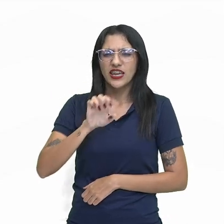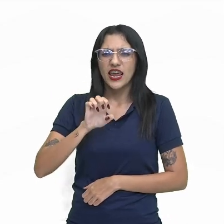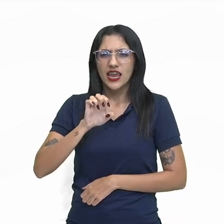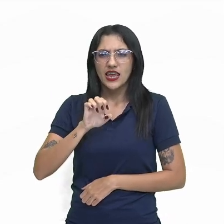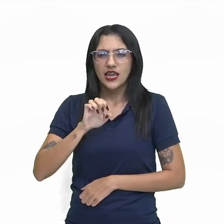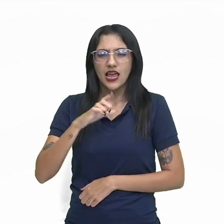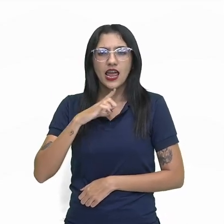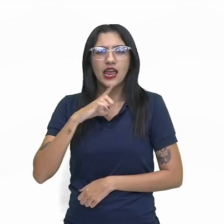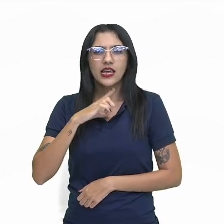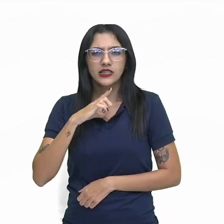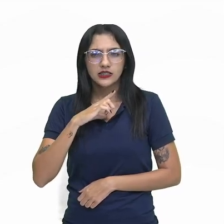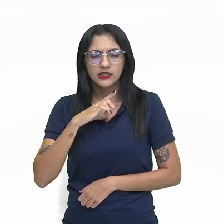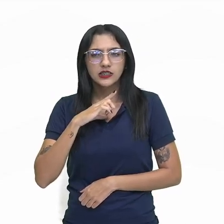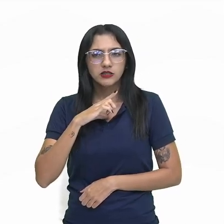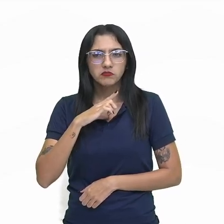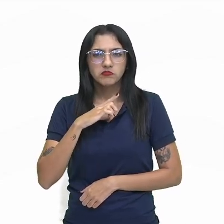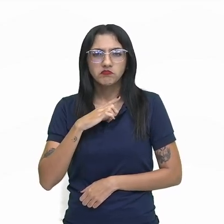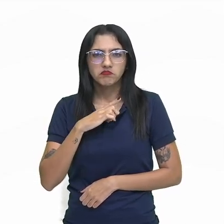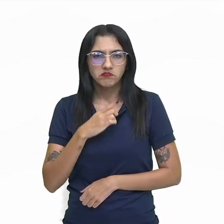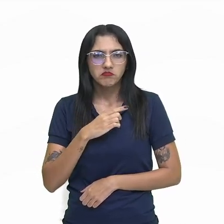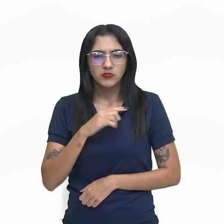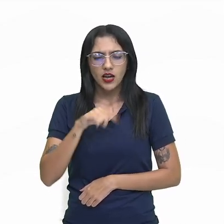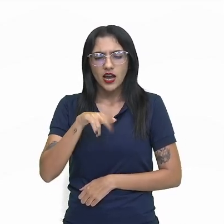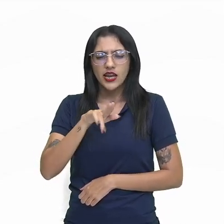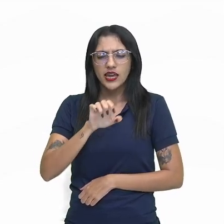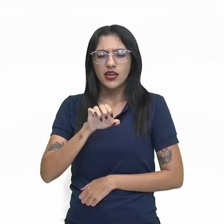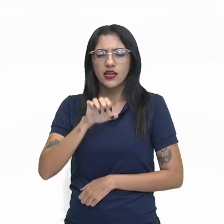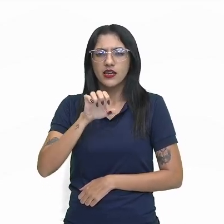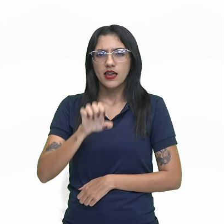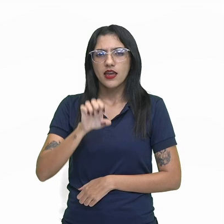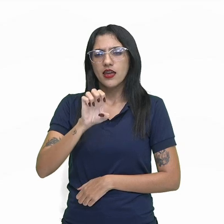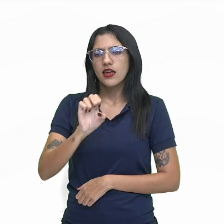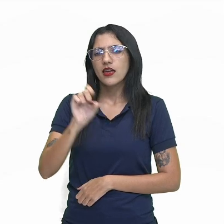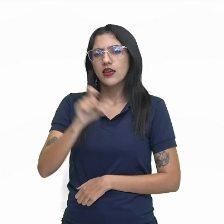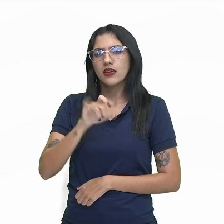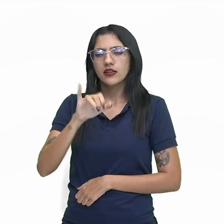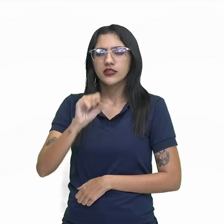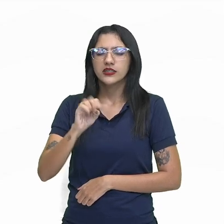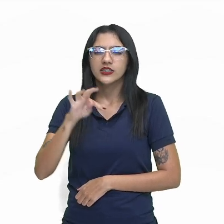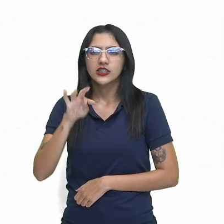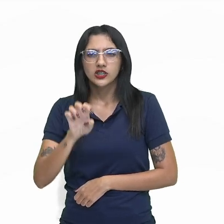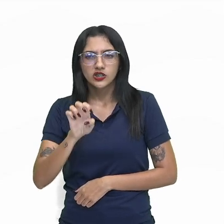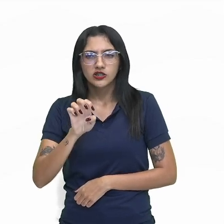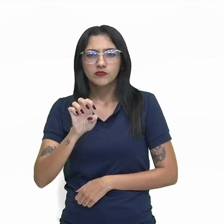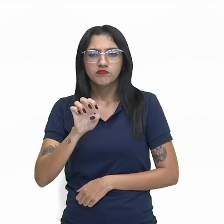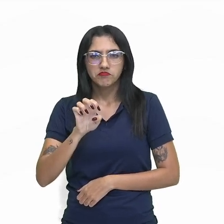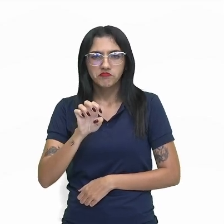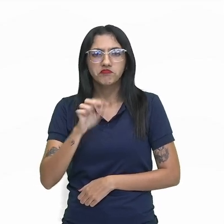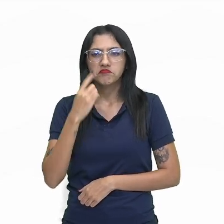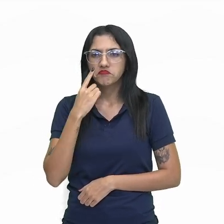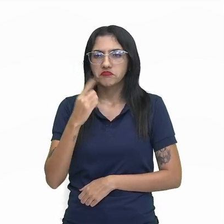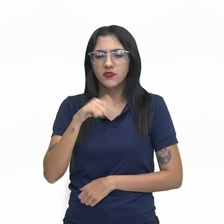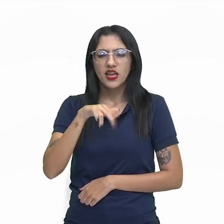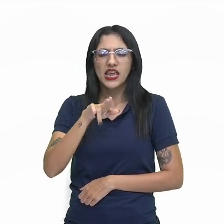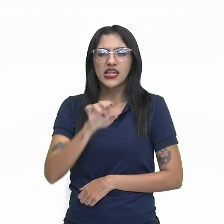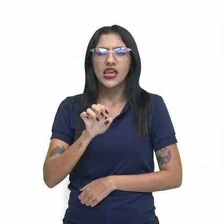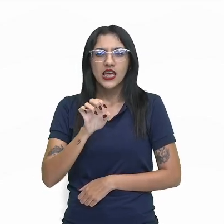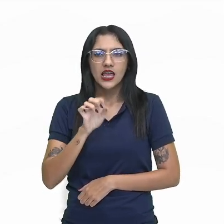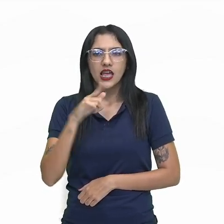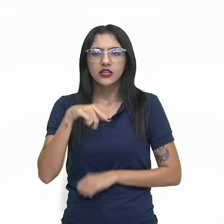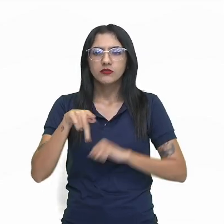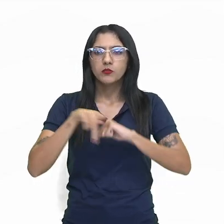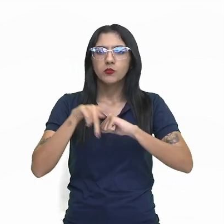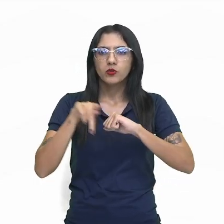fazendo o papel de existente. Né? Existente é o adjetivo. Que existe, né, tem